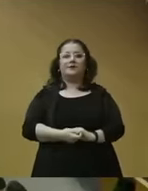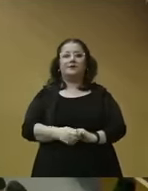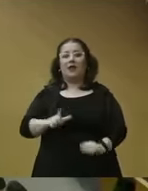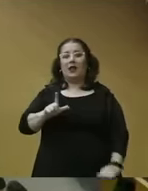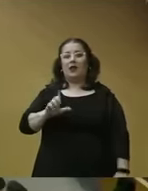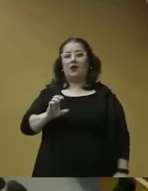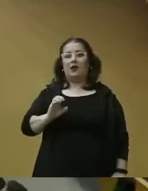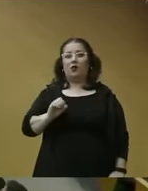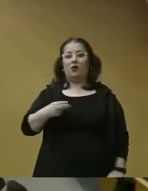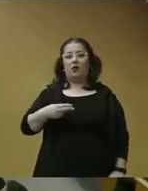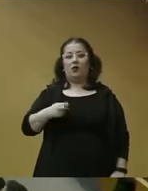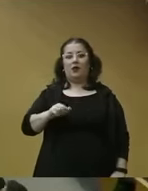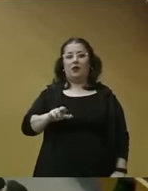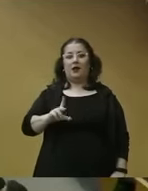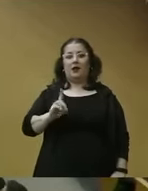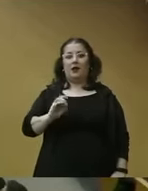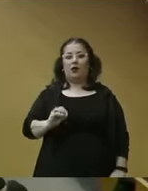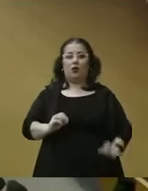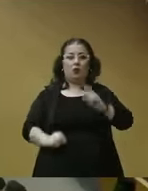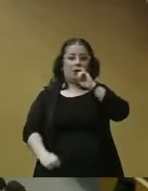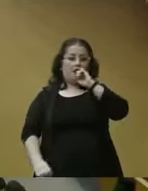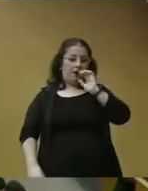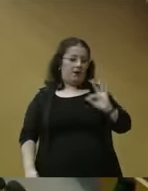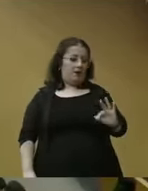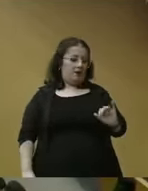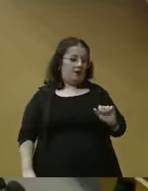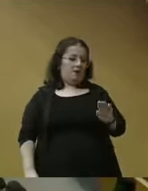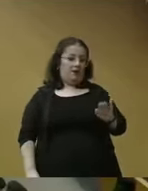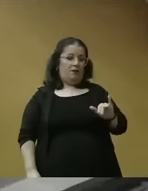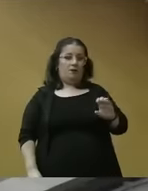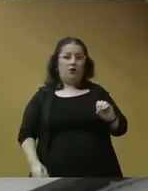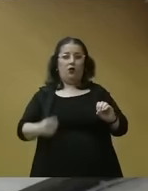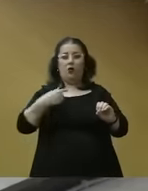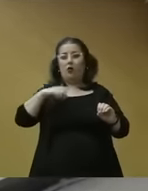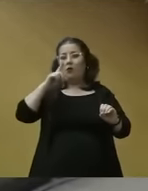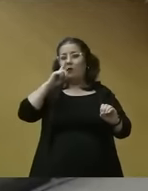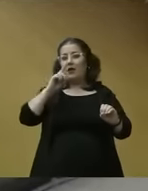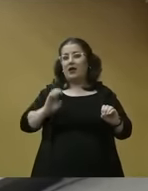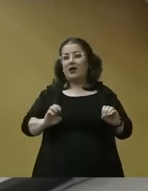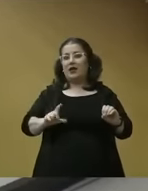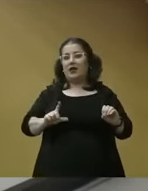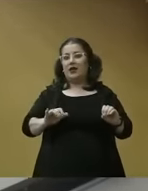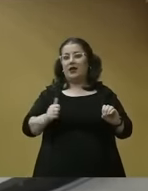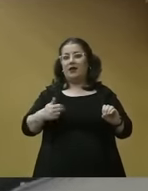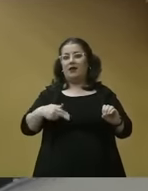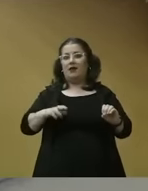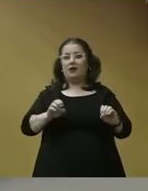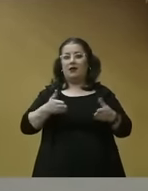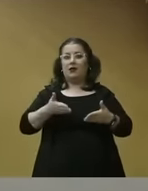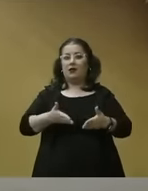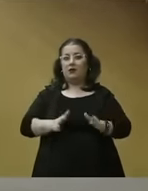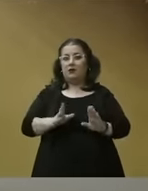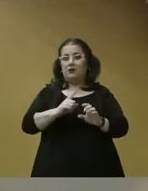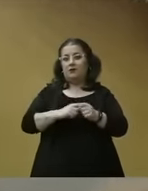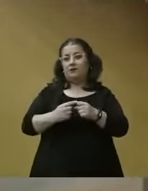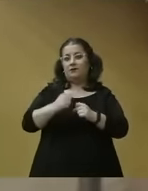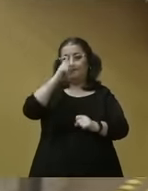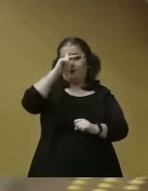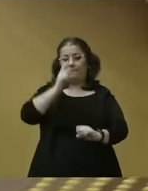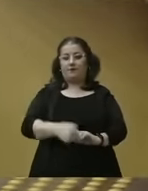Leonardo dos Santos Gutz, filho de Fábio César Gutz e Eliane dos Santos Gutz, natural de Pelotas.